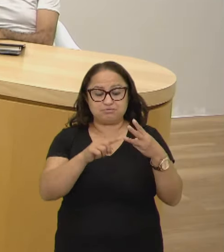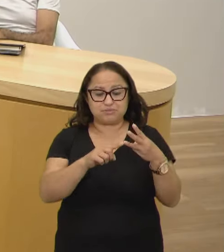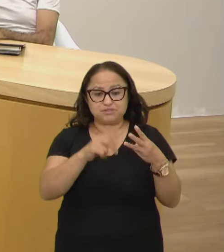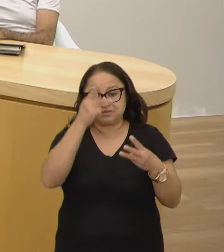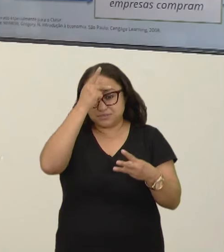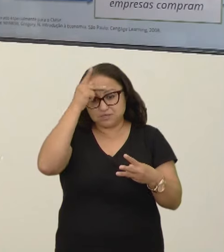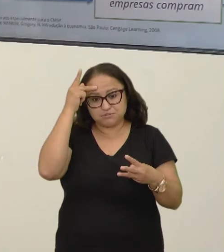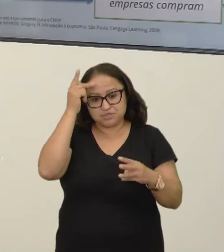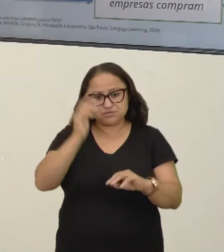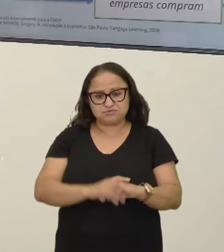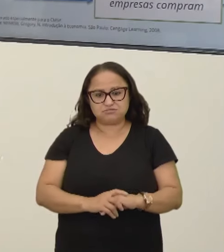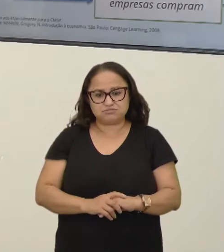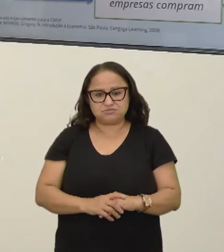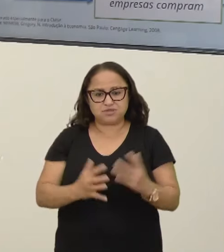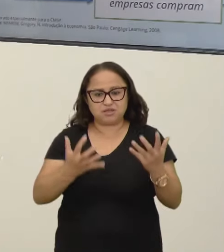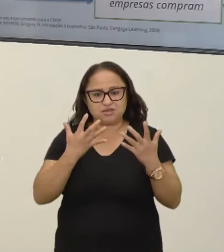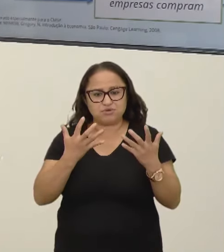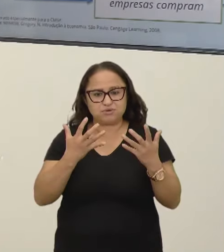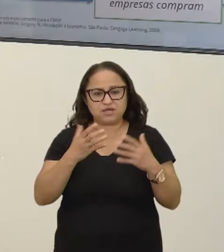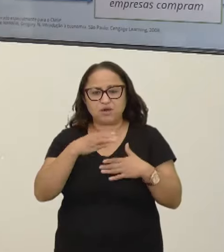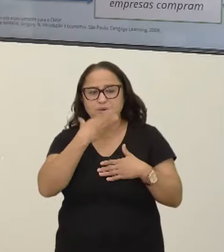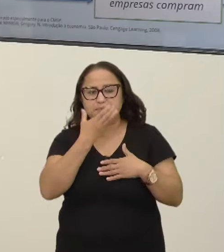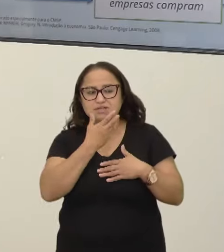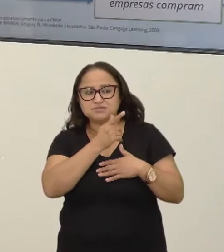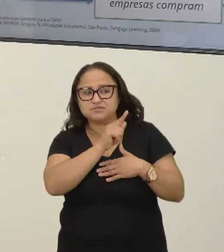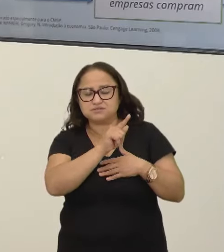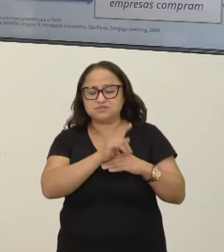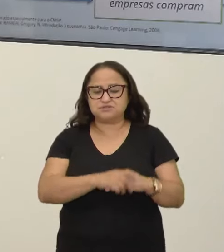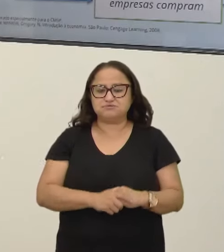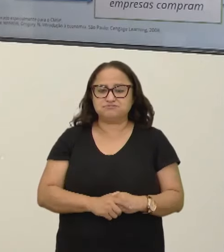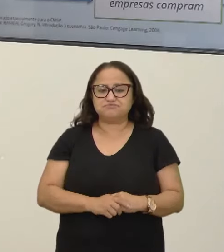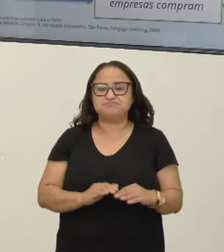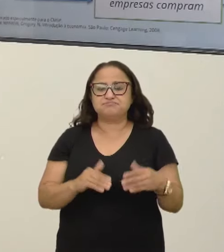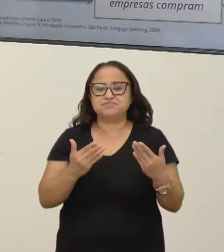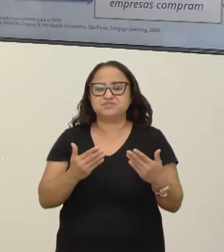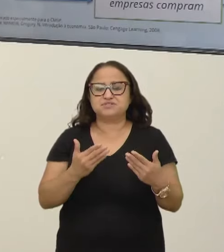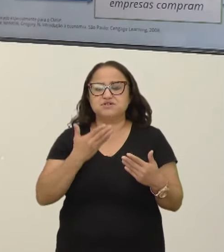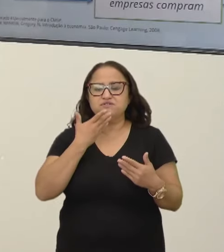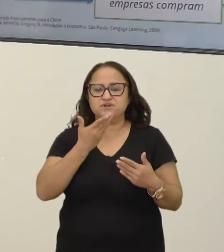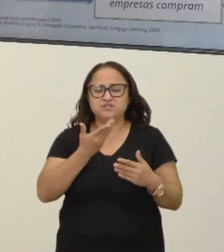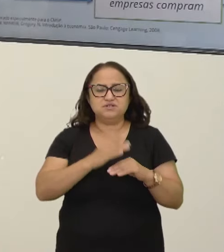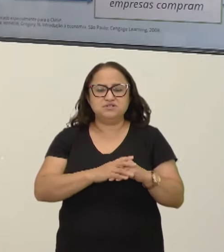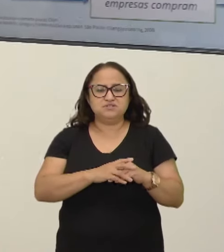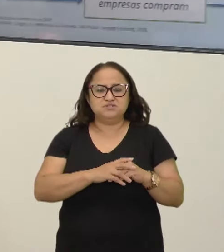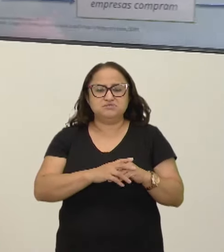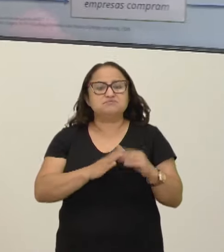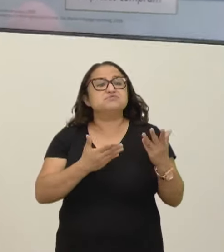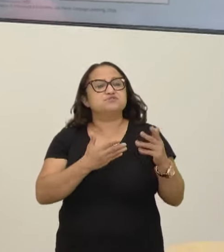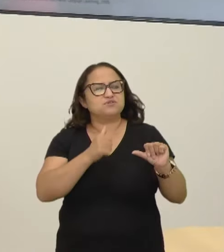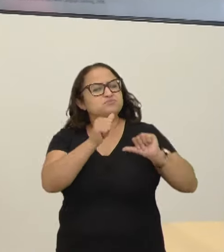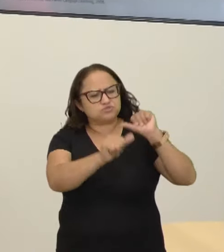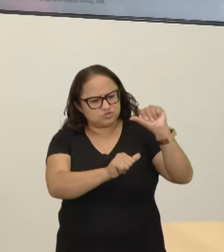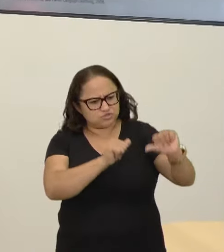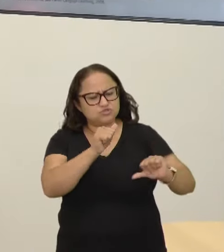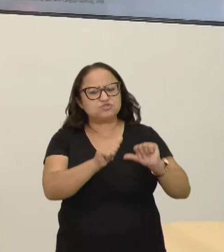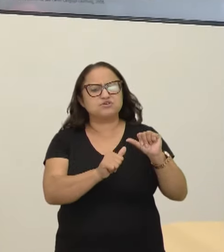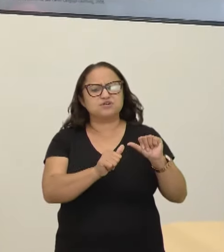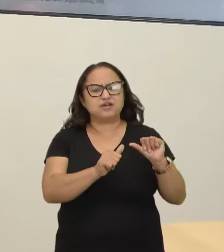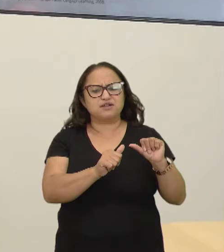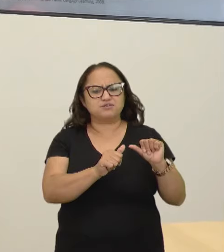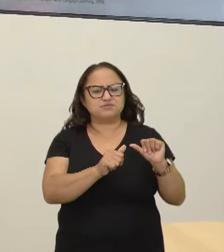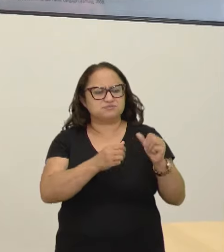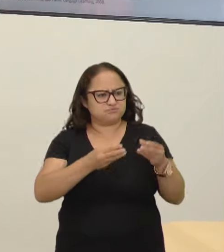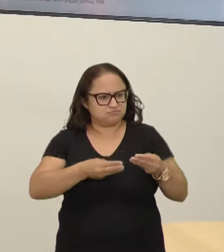E eu tô querendo maçã dele. Aí eu falo assim, viu? Vamos trocar essa maçã aqui pela minha